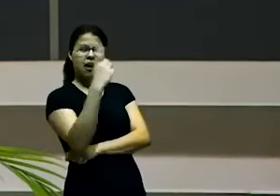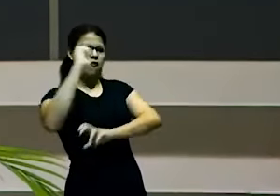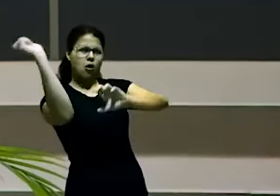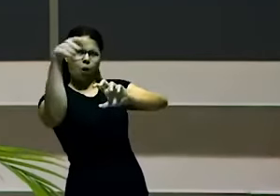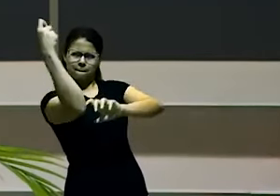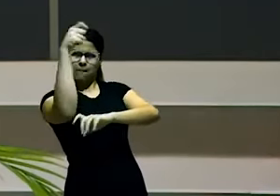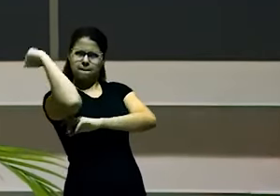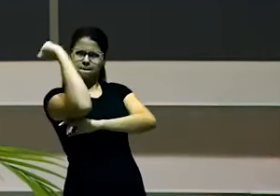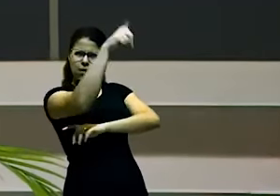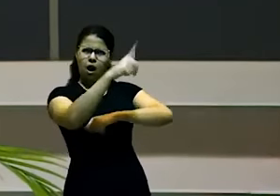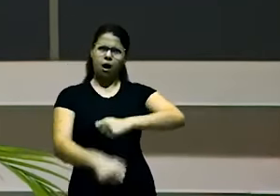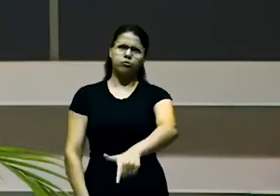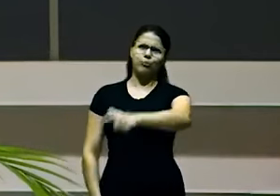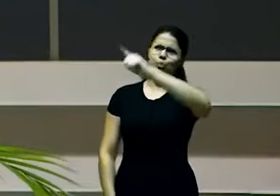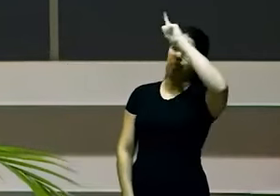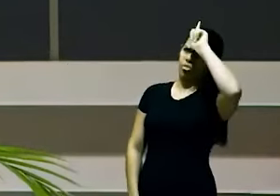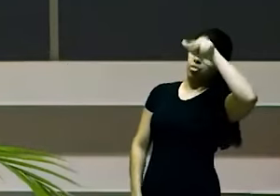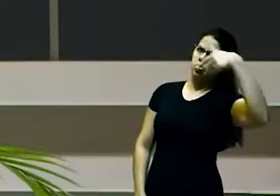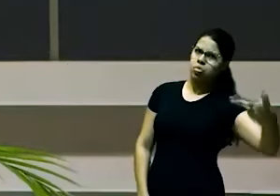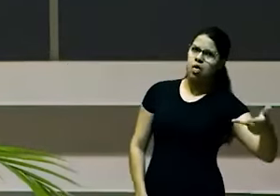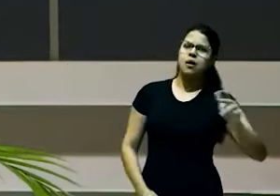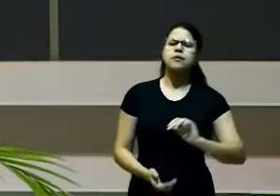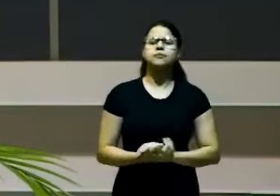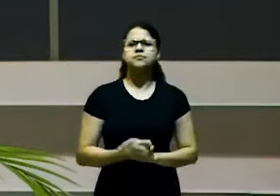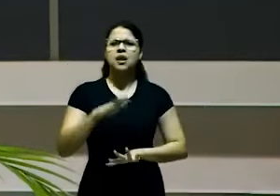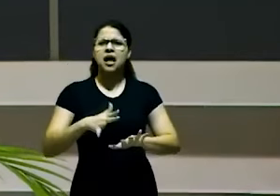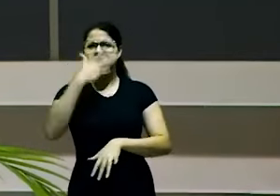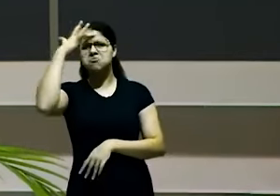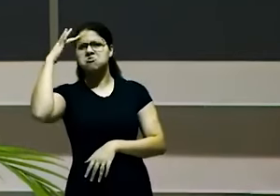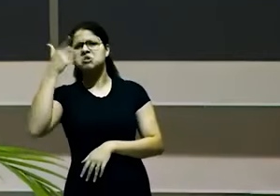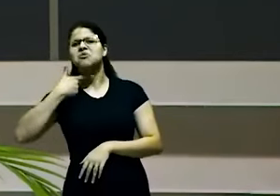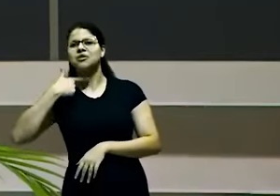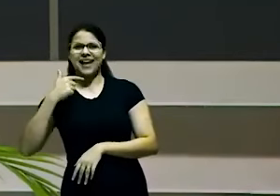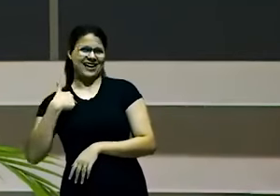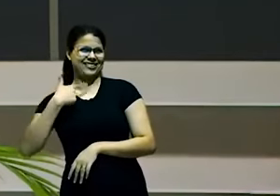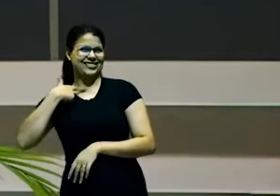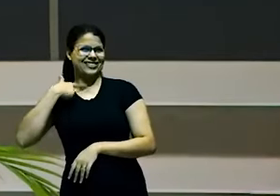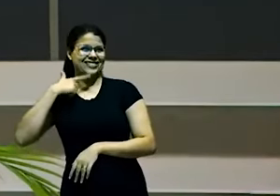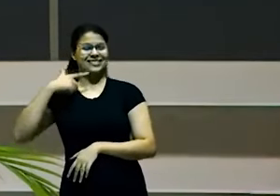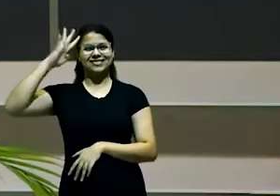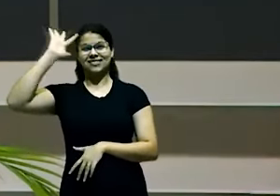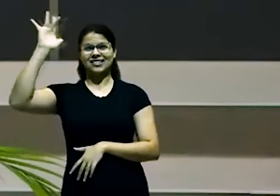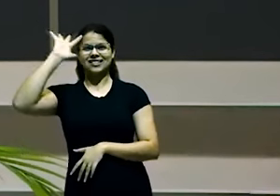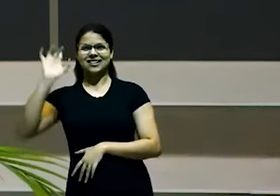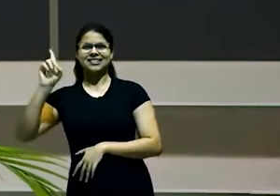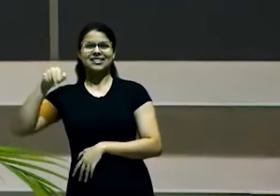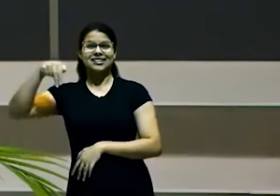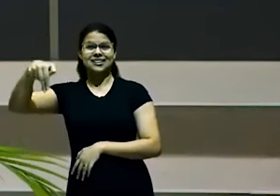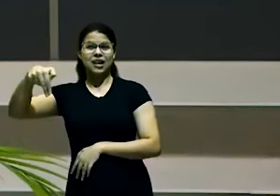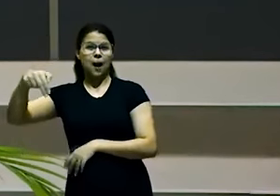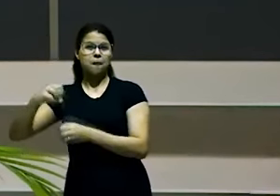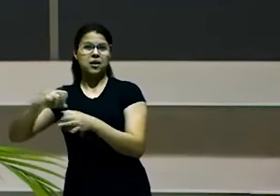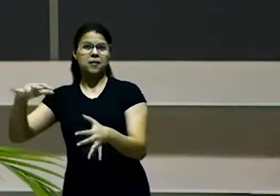no gigante Talvez uma outra pessoa gostaria de ser Daniel e deitar ali com os leões Talvez uma mulher gostaria de ser